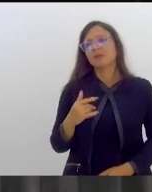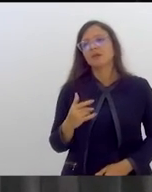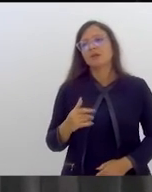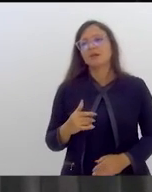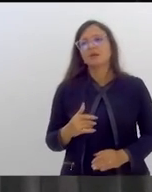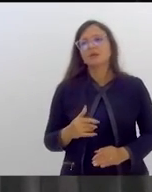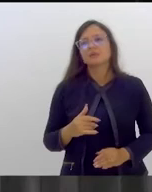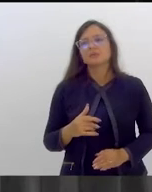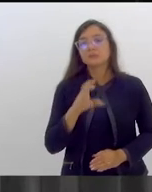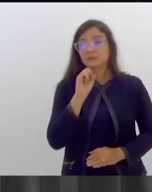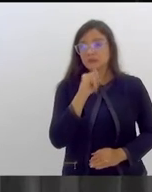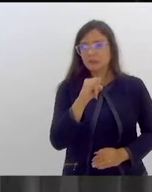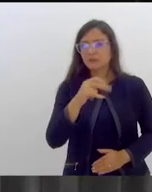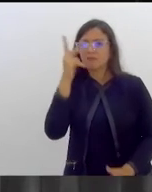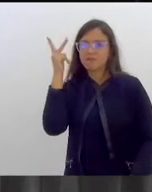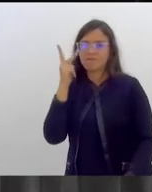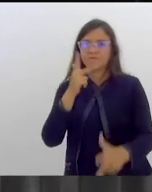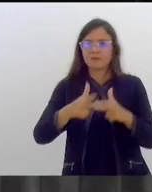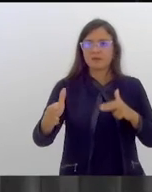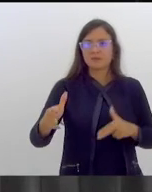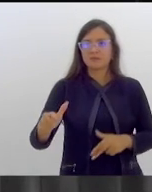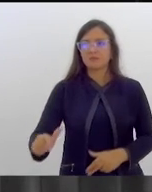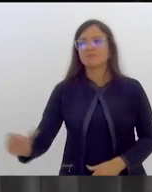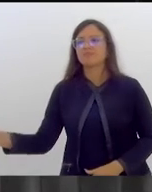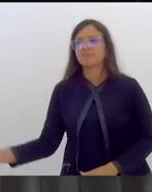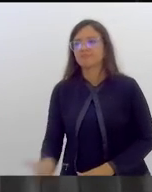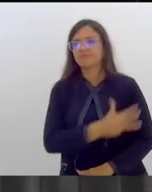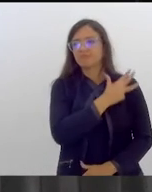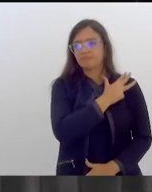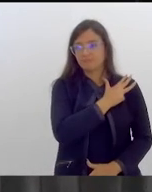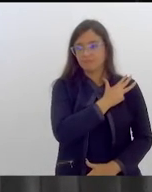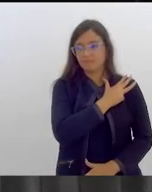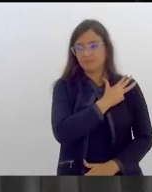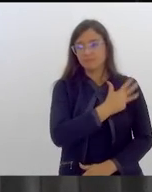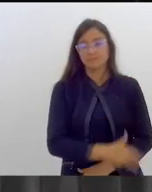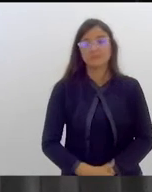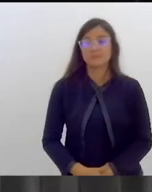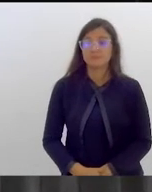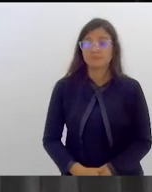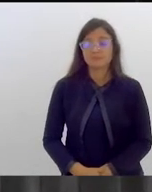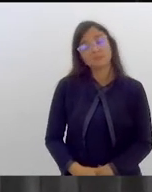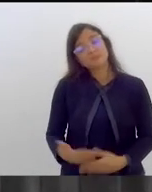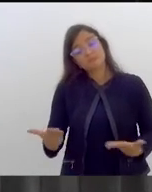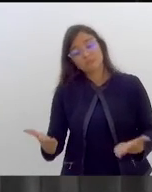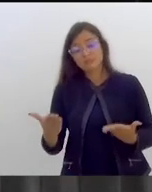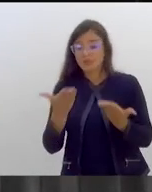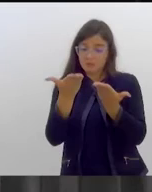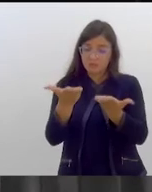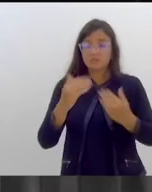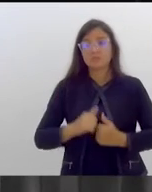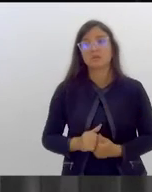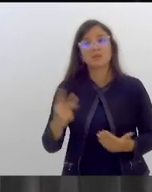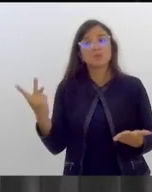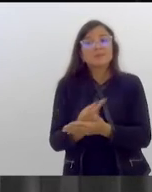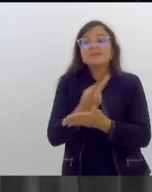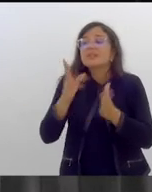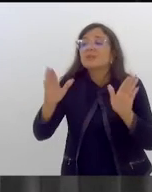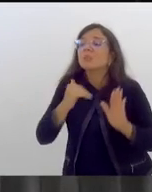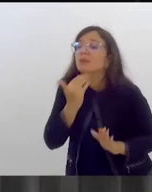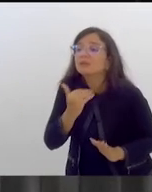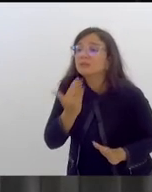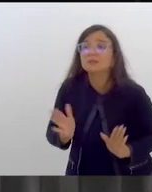a vitória do senhor Luiz lá da Silva isto que vai acontecer não adianta